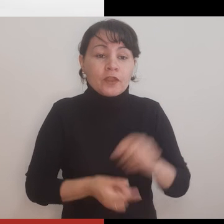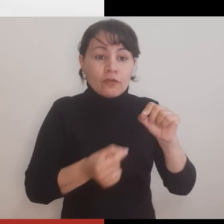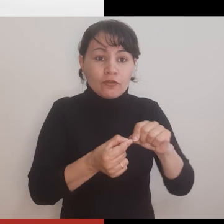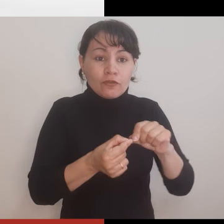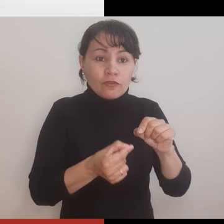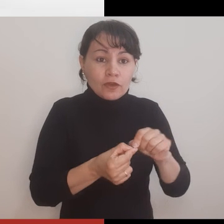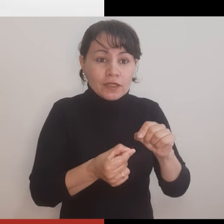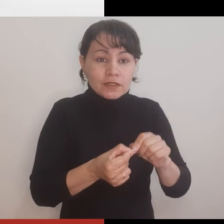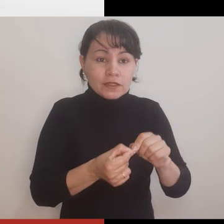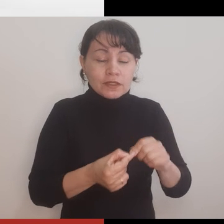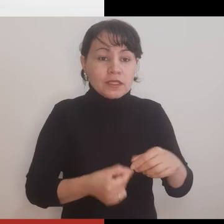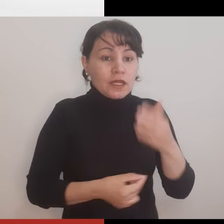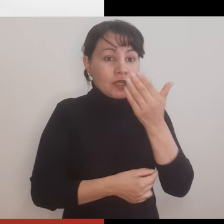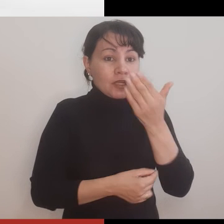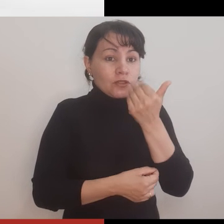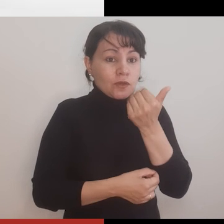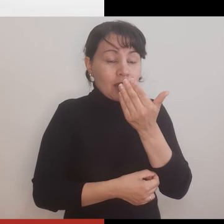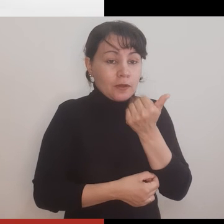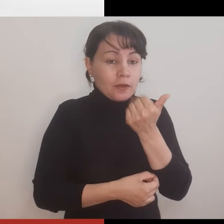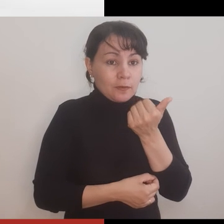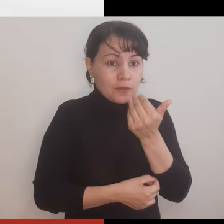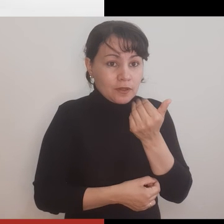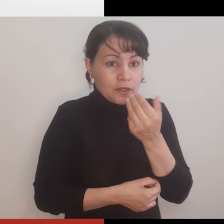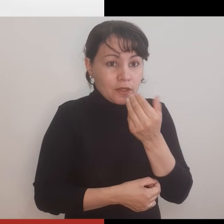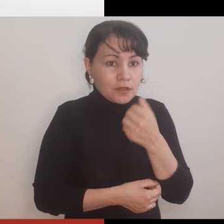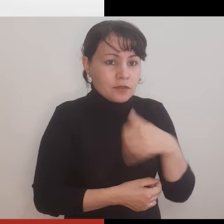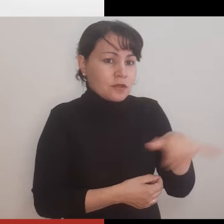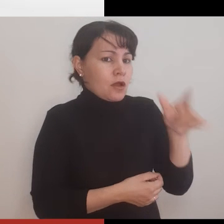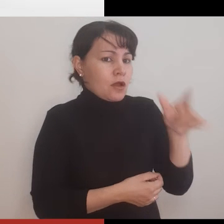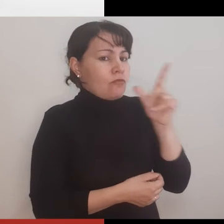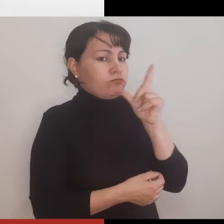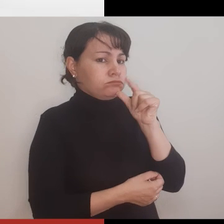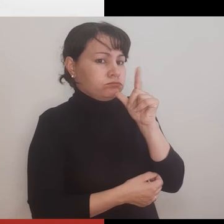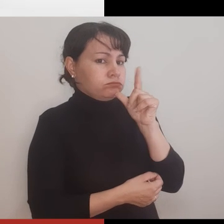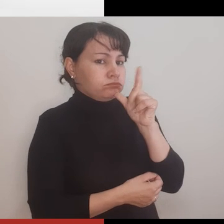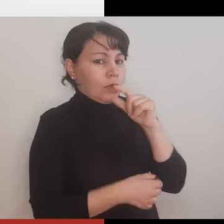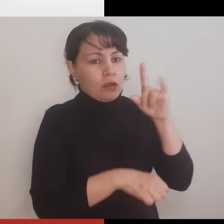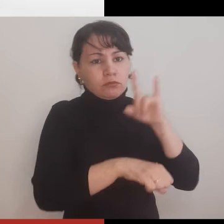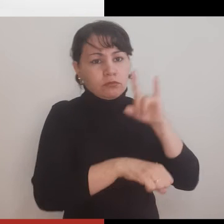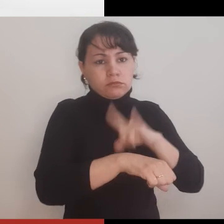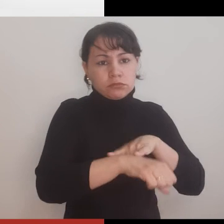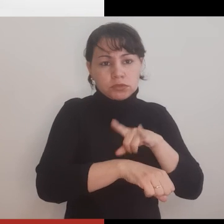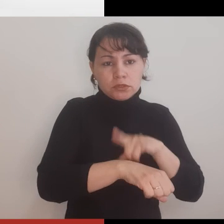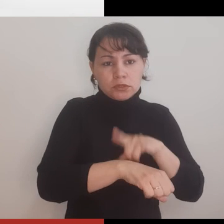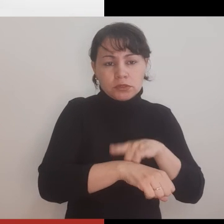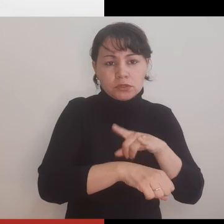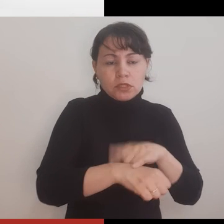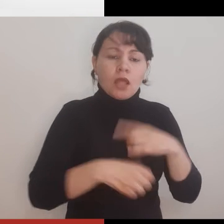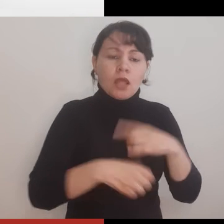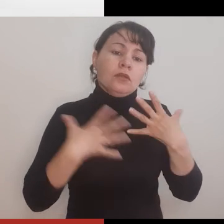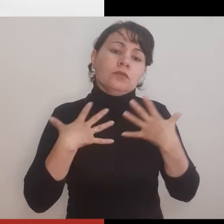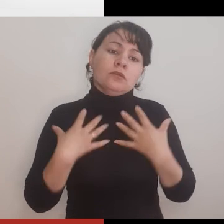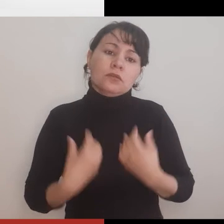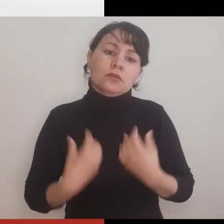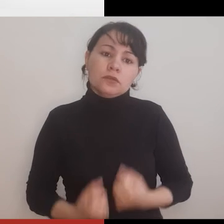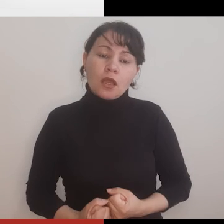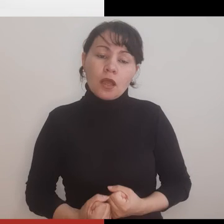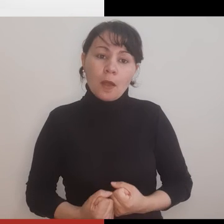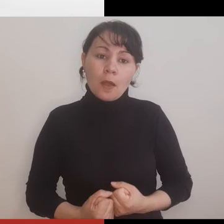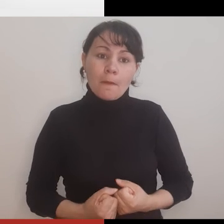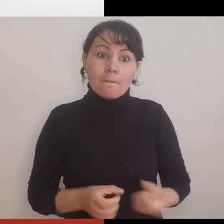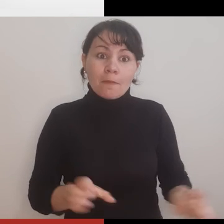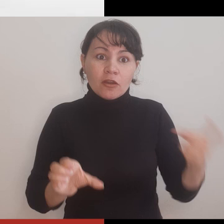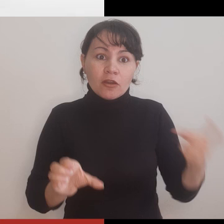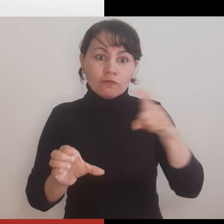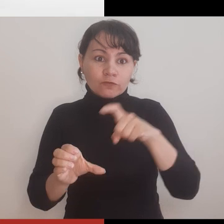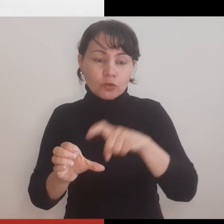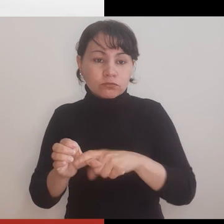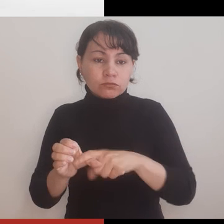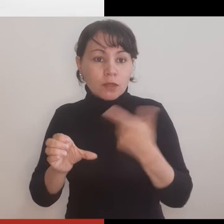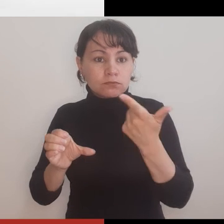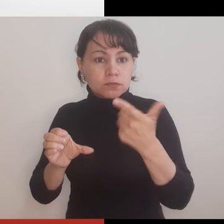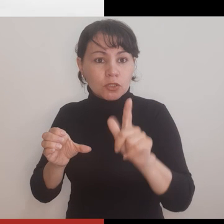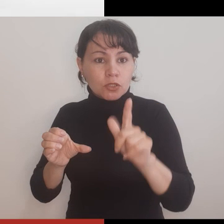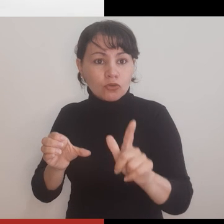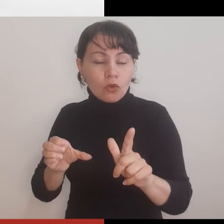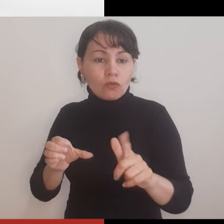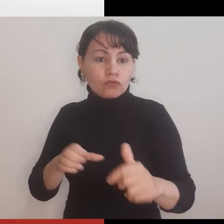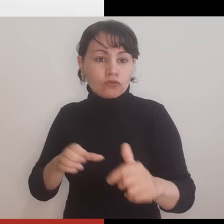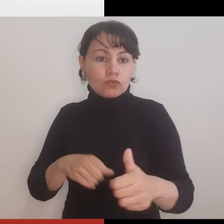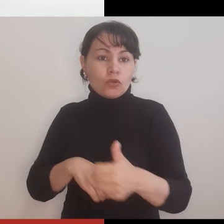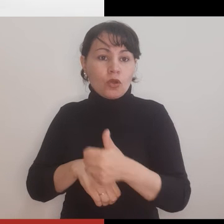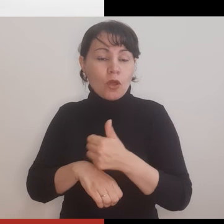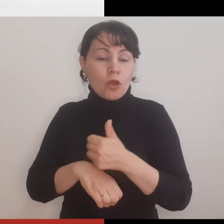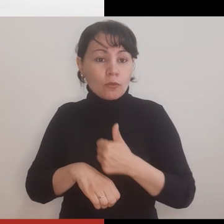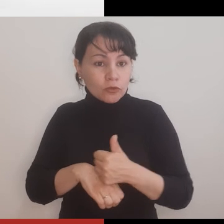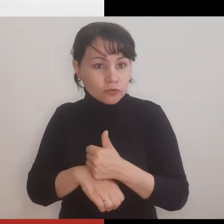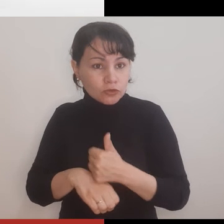fazer as suas alimentações, né, beber água, ir ao banheiro, descansar para poder retornar para o